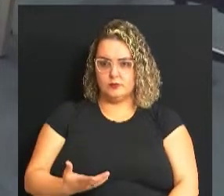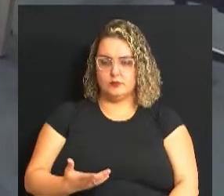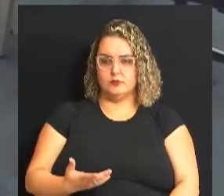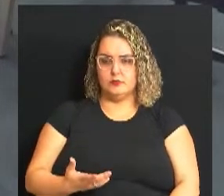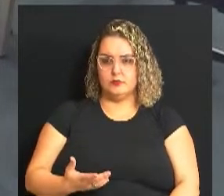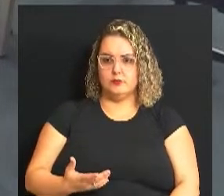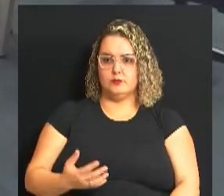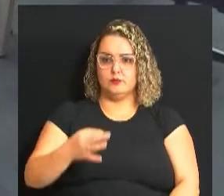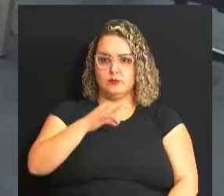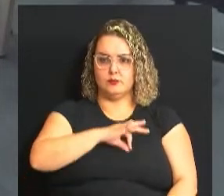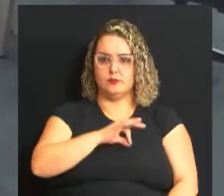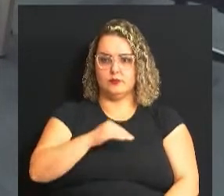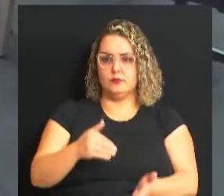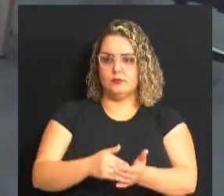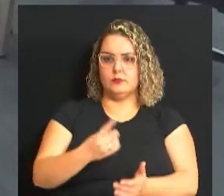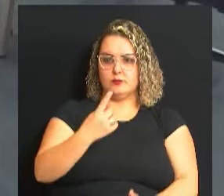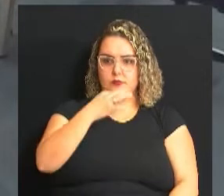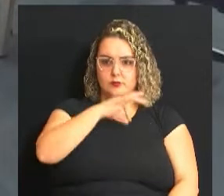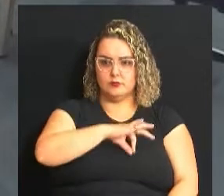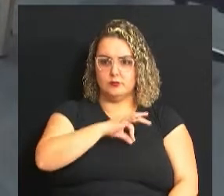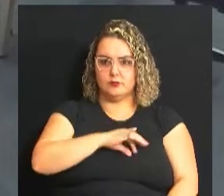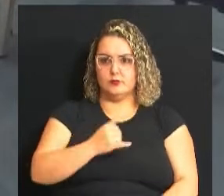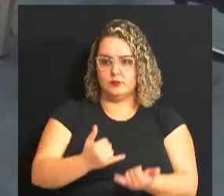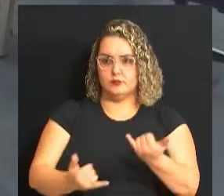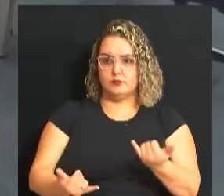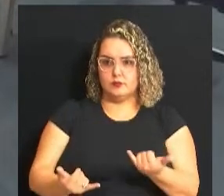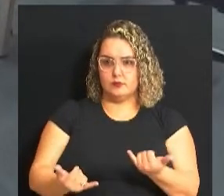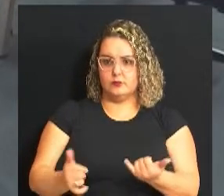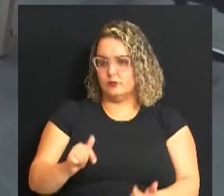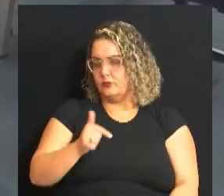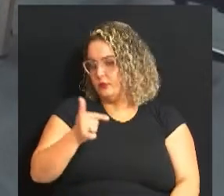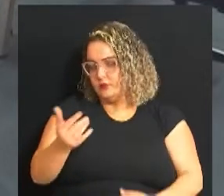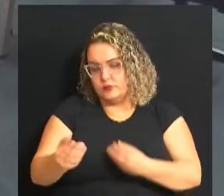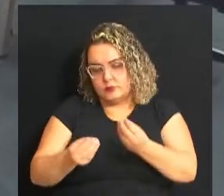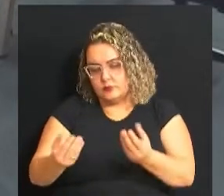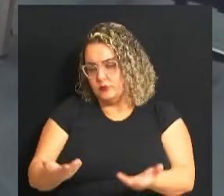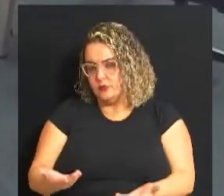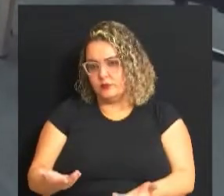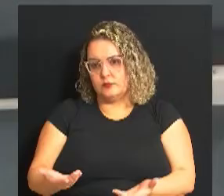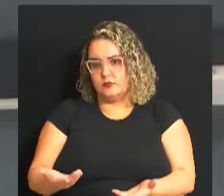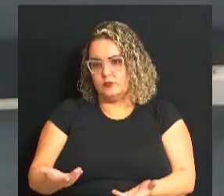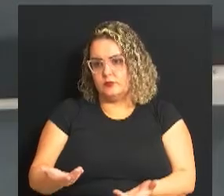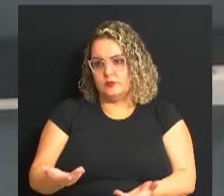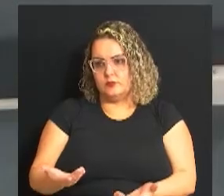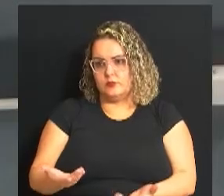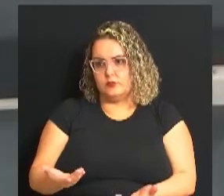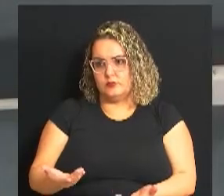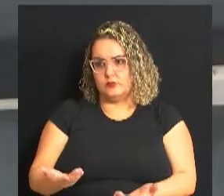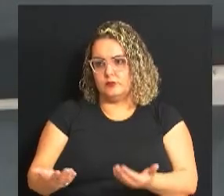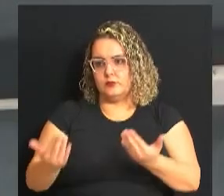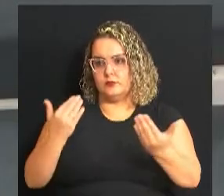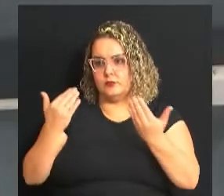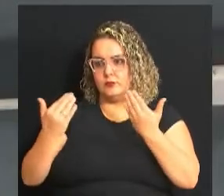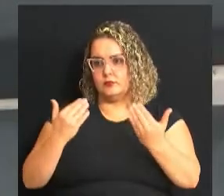de até um salário mínimo e meio. É absolutamente inviável. Só eu peguei uma comparação.